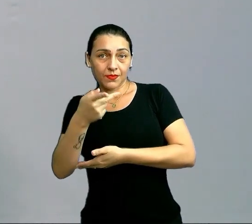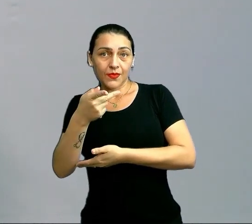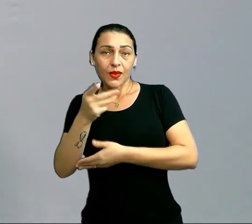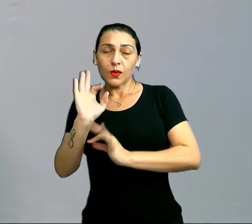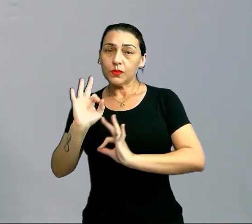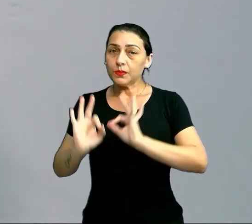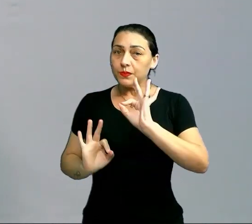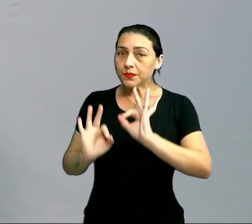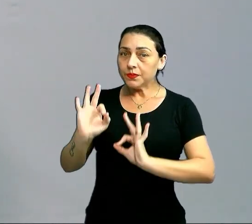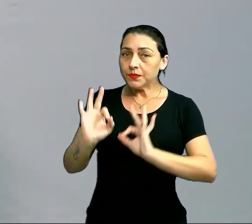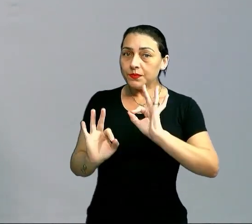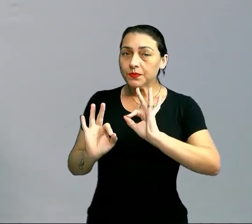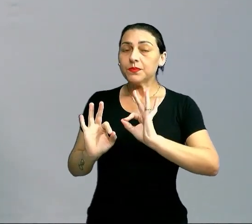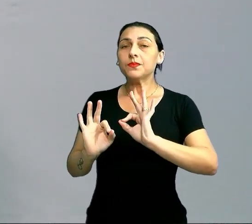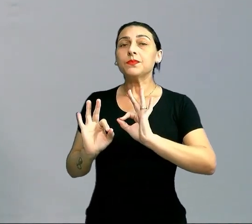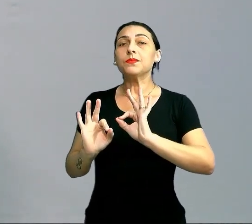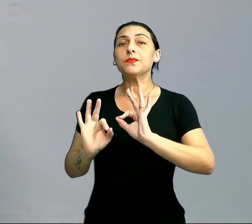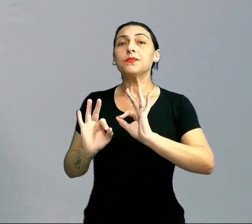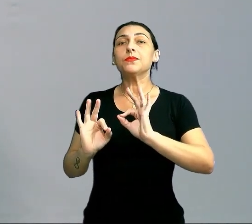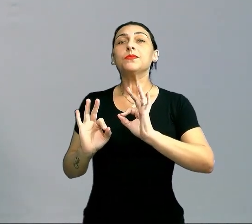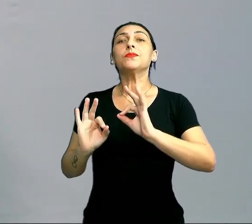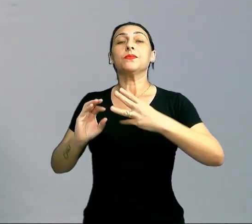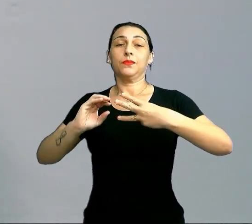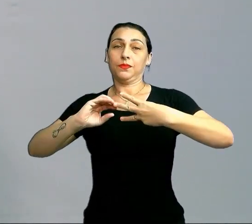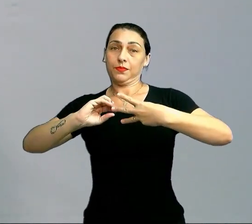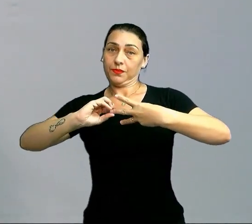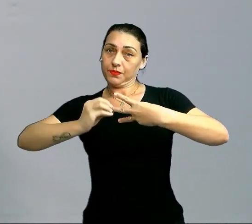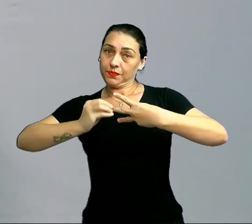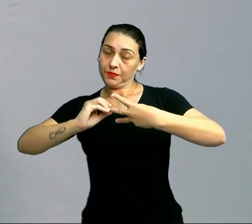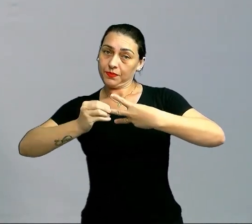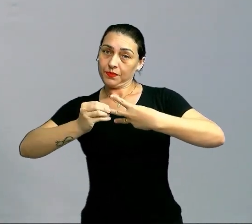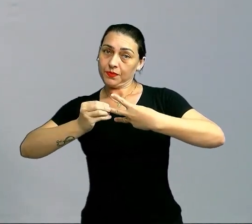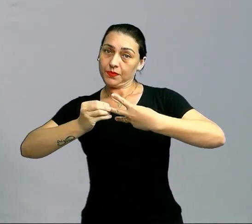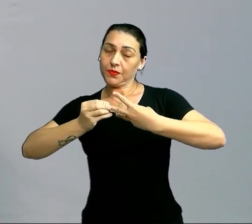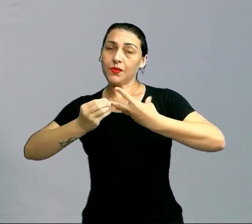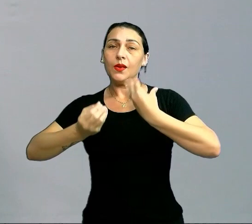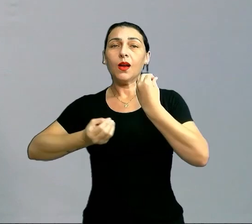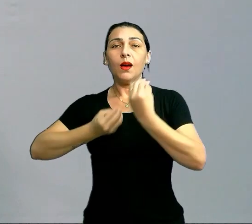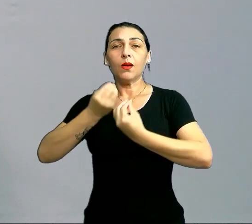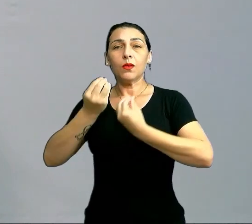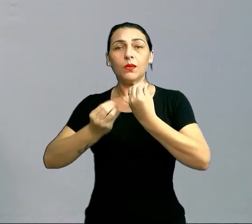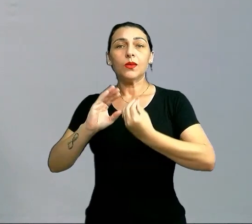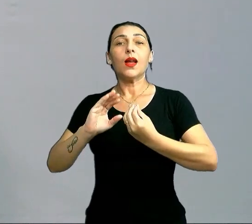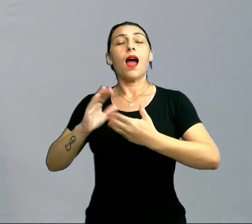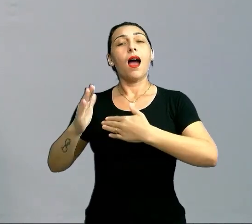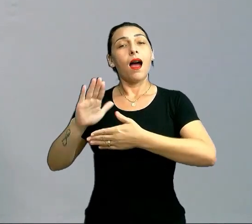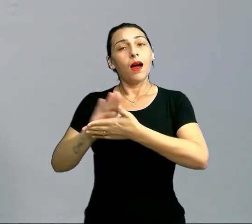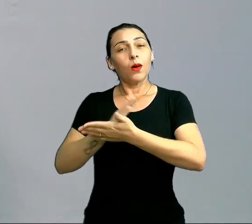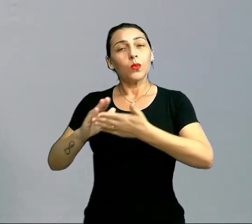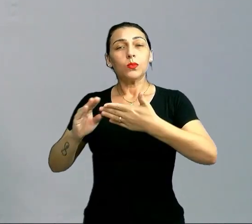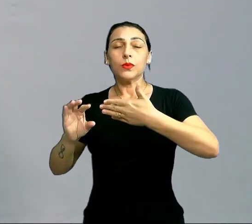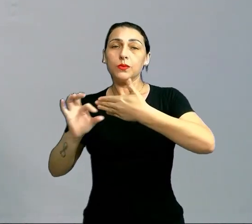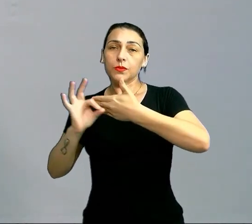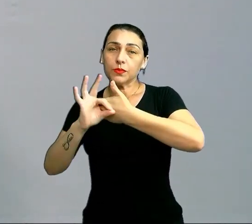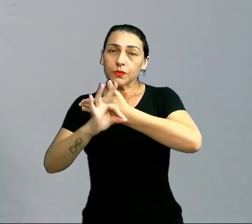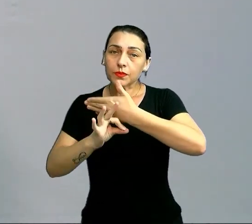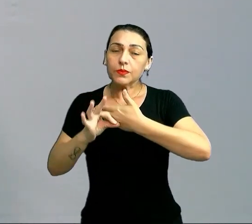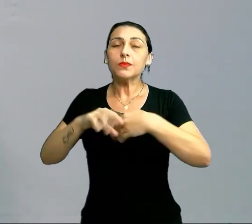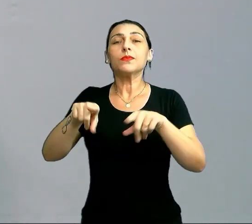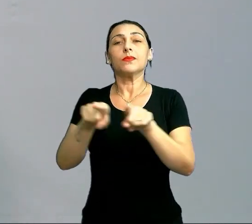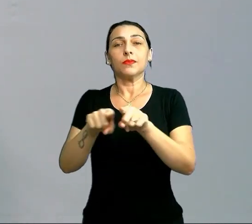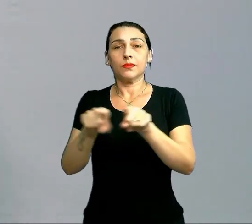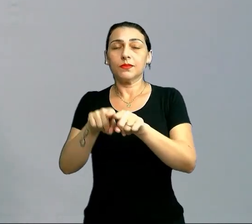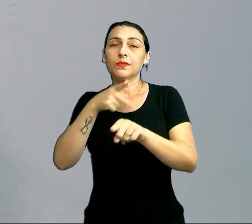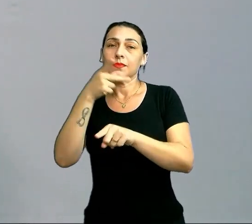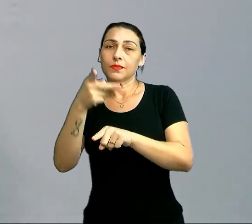sobre a organização das células e sobre o funcionamento de algumas organelas. Além do mais, vamos